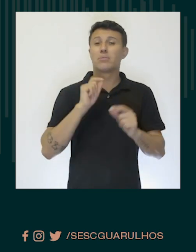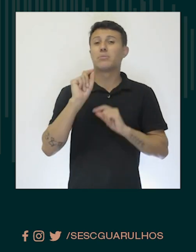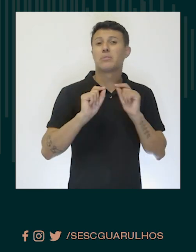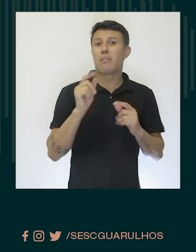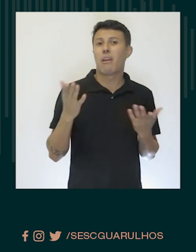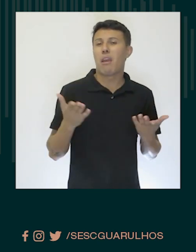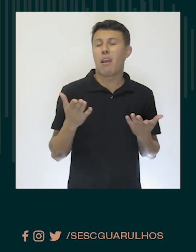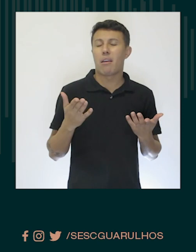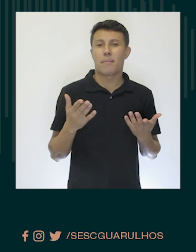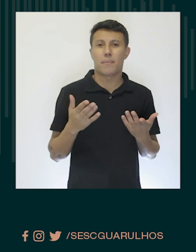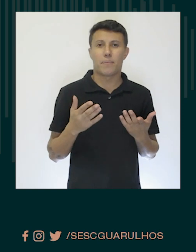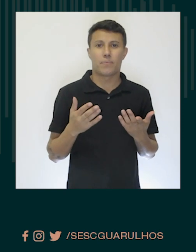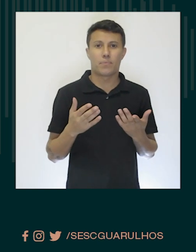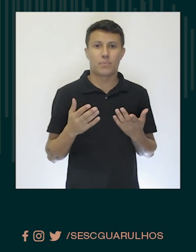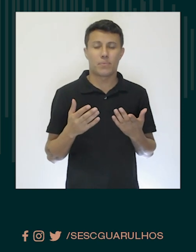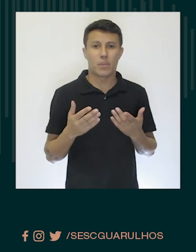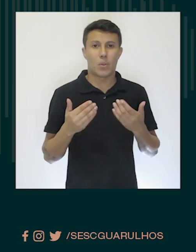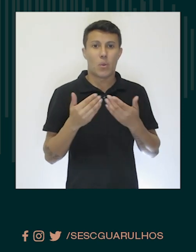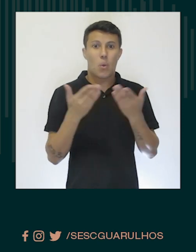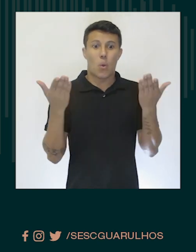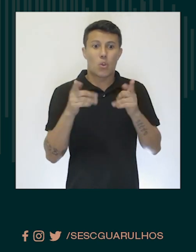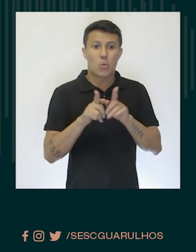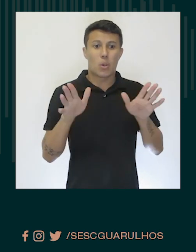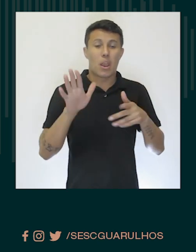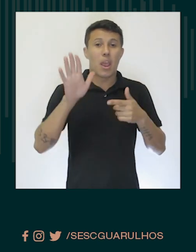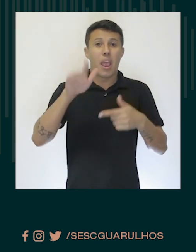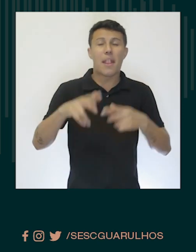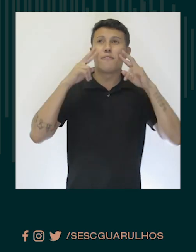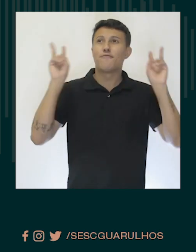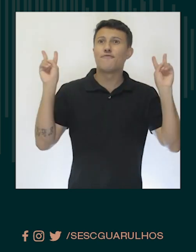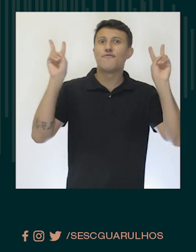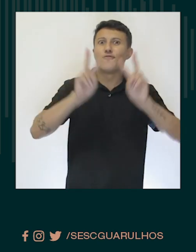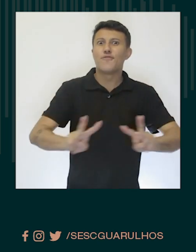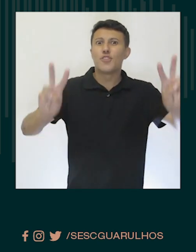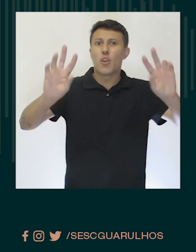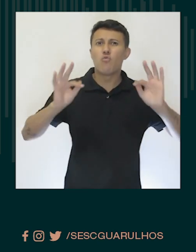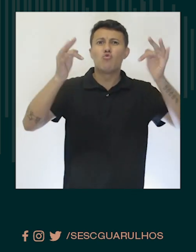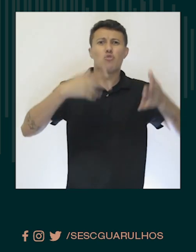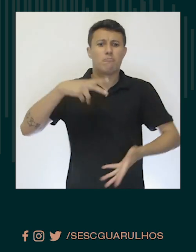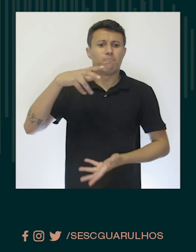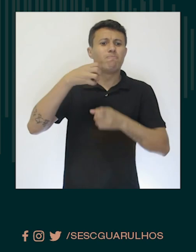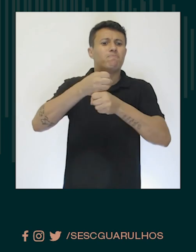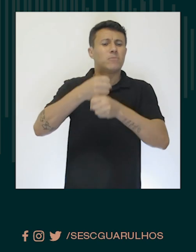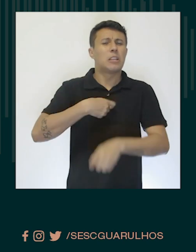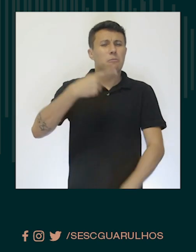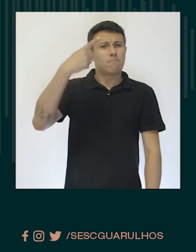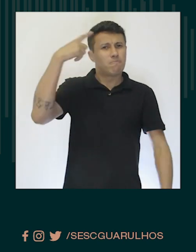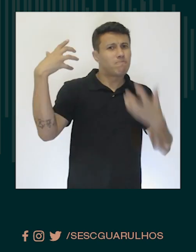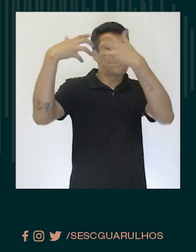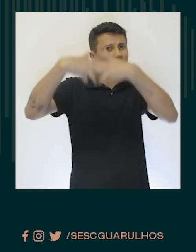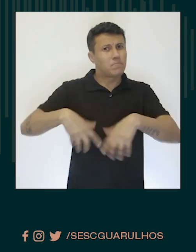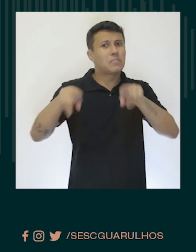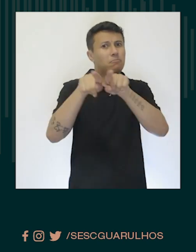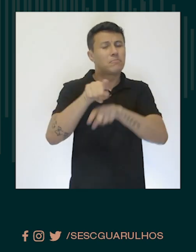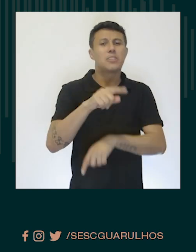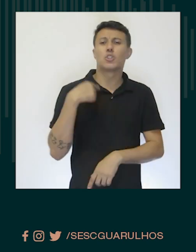hoje, ele é um moleque visionário, que tem o pé no chão, que é pensador, tá ligado? E além disso, no som, né? Então